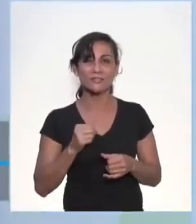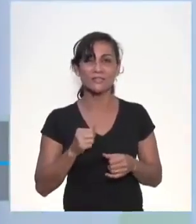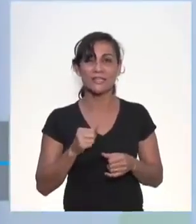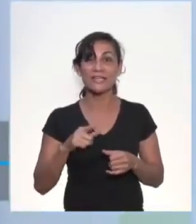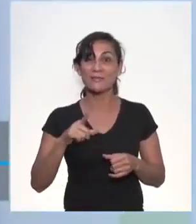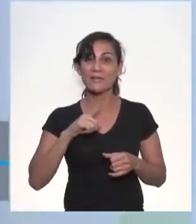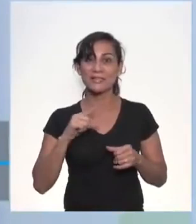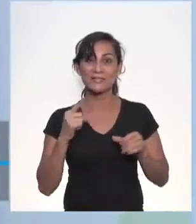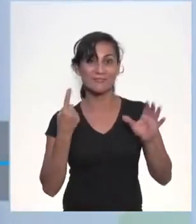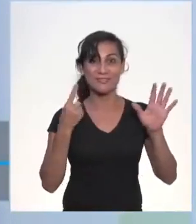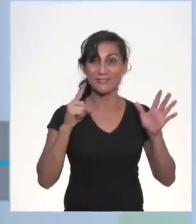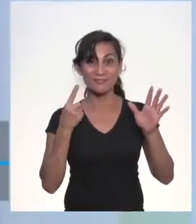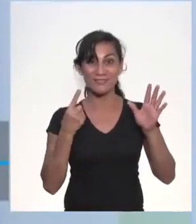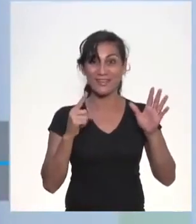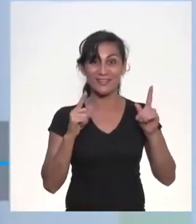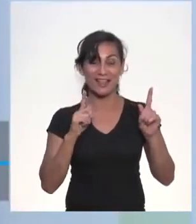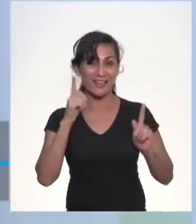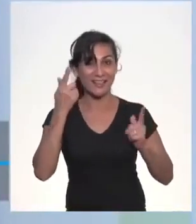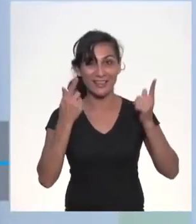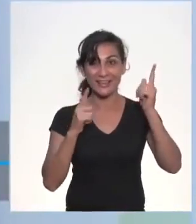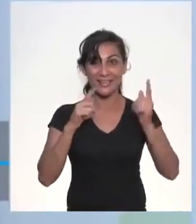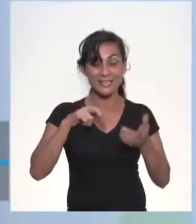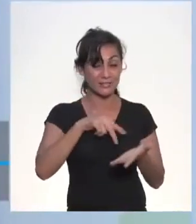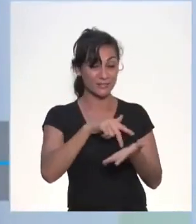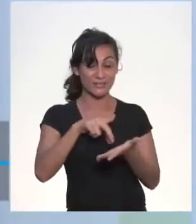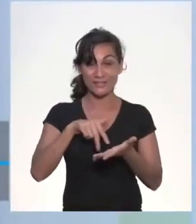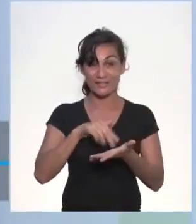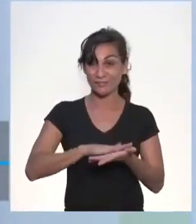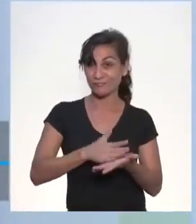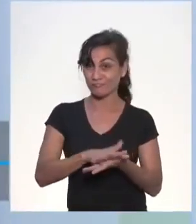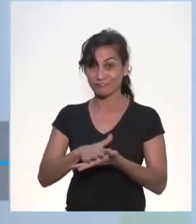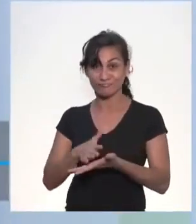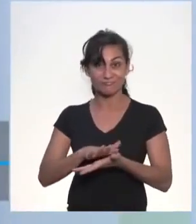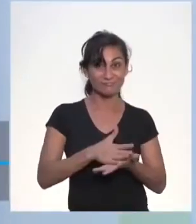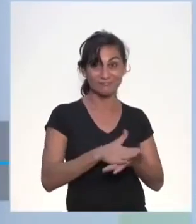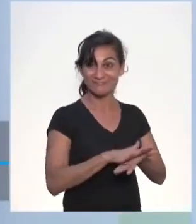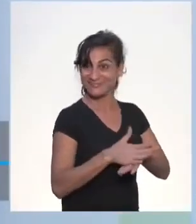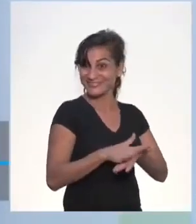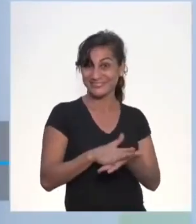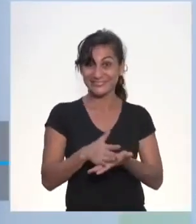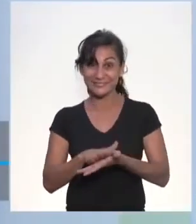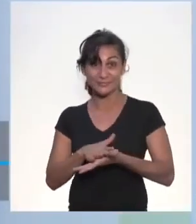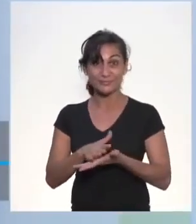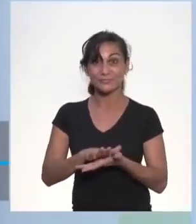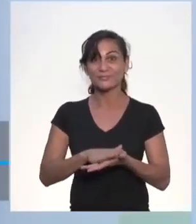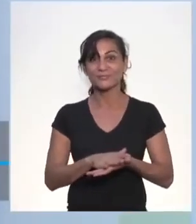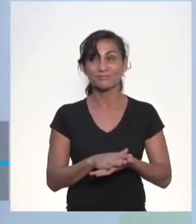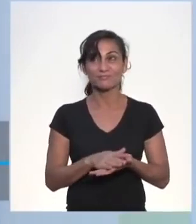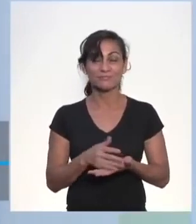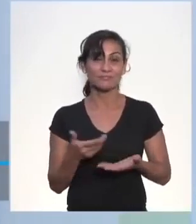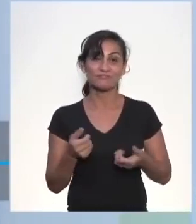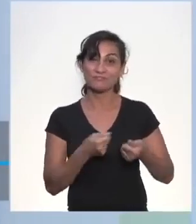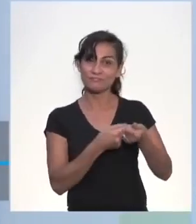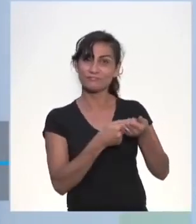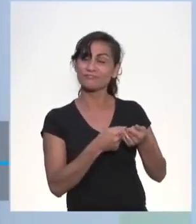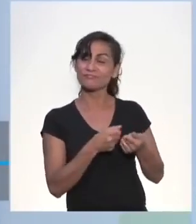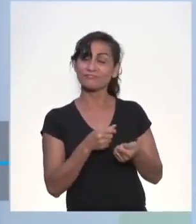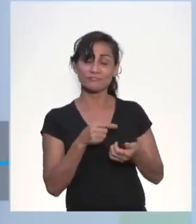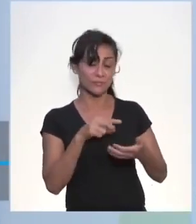ritmo de carnaval, né? Ritmo seria de carnaval. Dançarina de samba. Dançarina de samba? Vamos lá, ver.